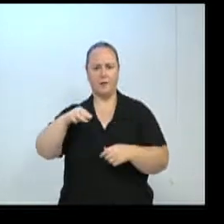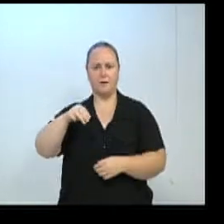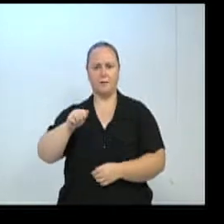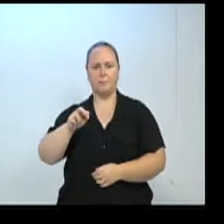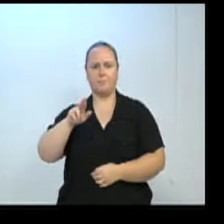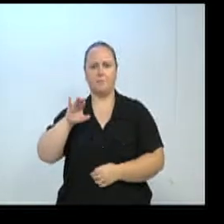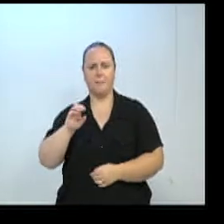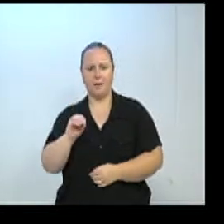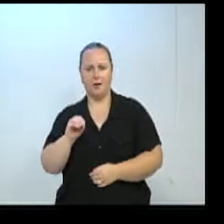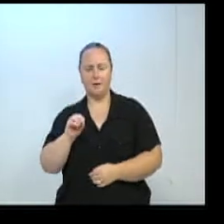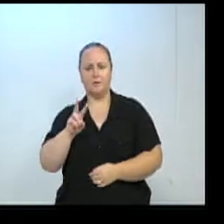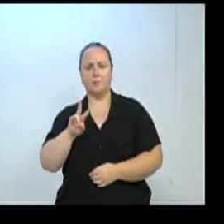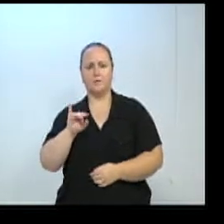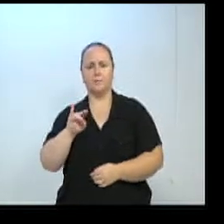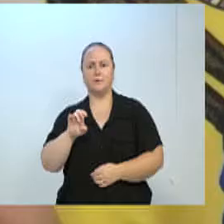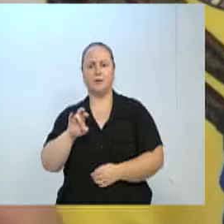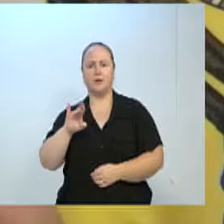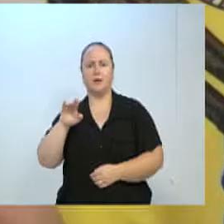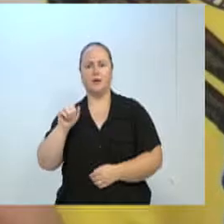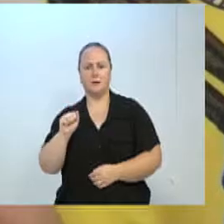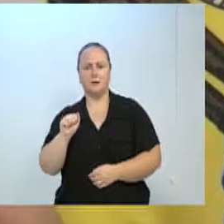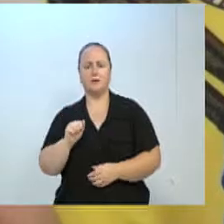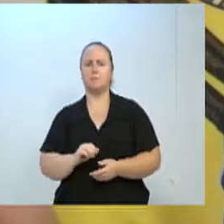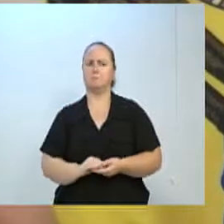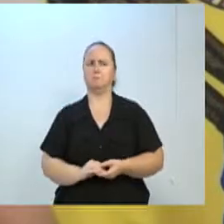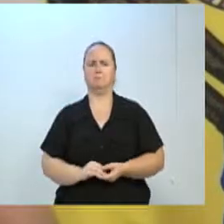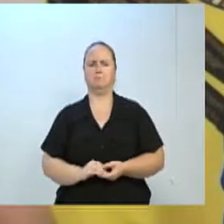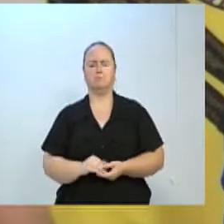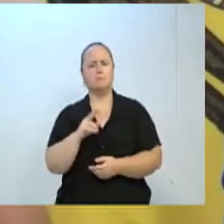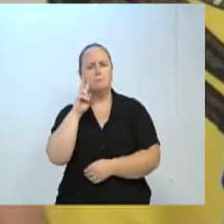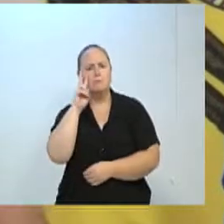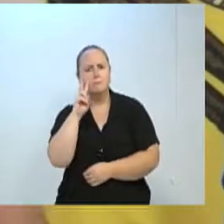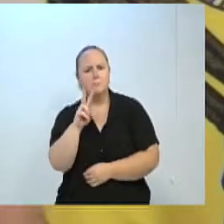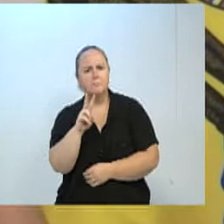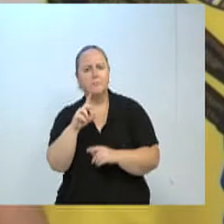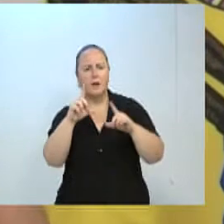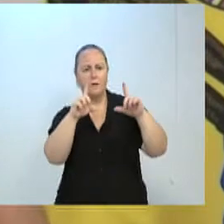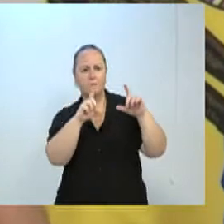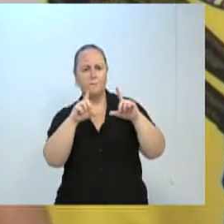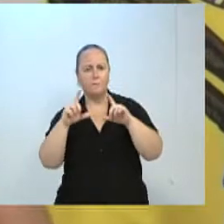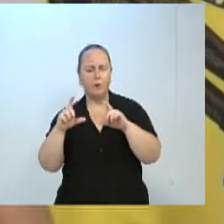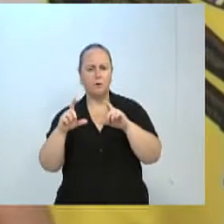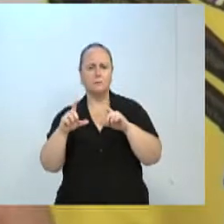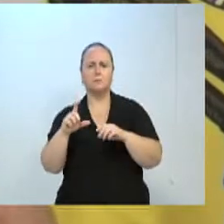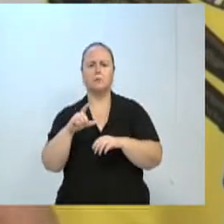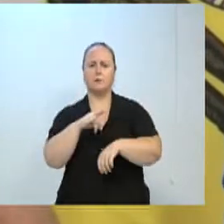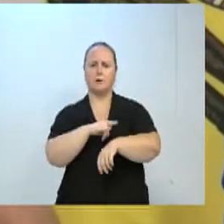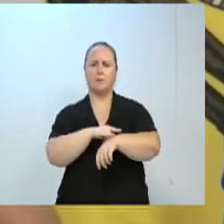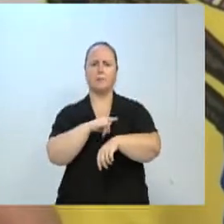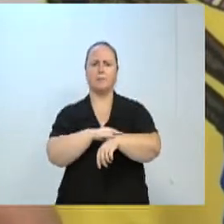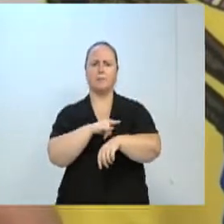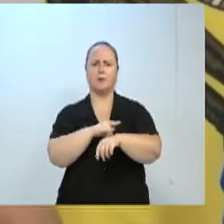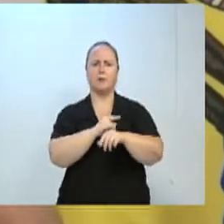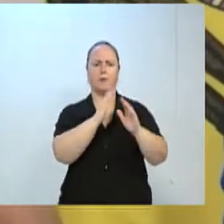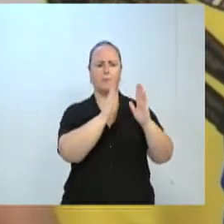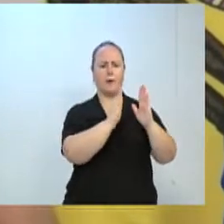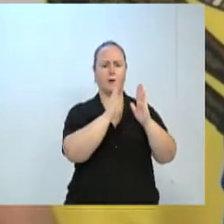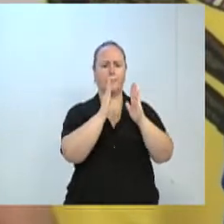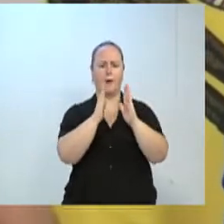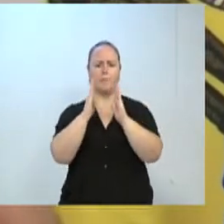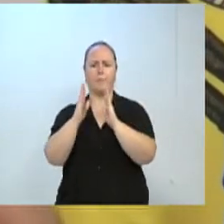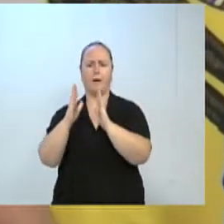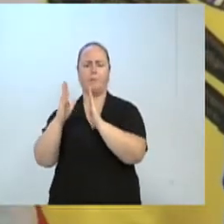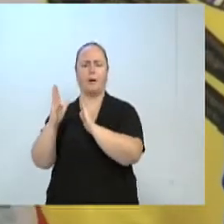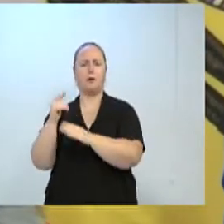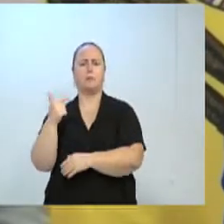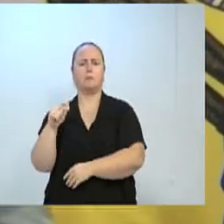FURB, né? Eu não me acredito que a gente viu aquela foto ali que os banheiros não tinham divisória. Tá? Então,